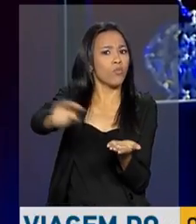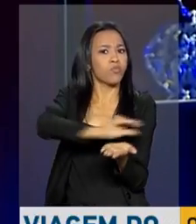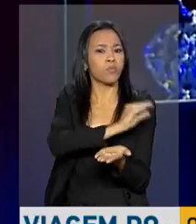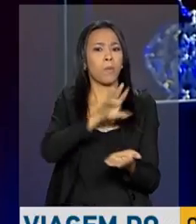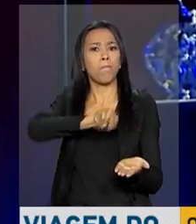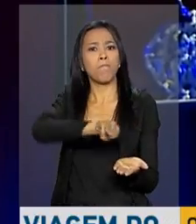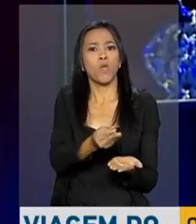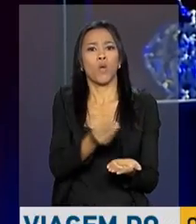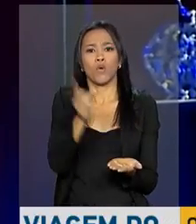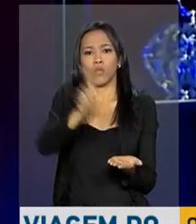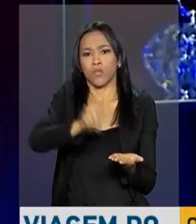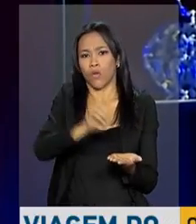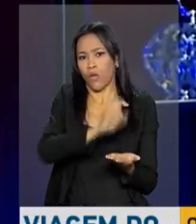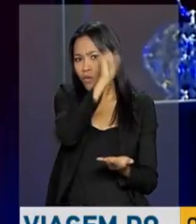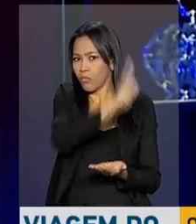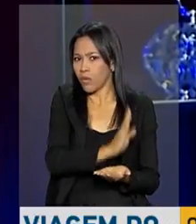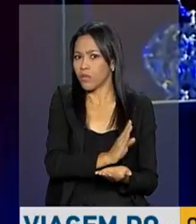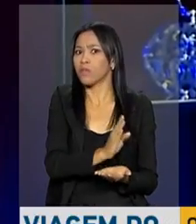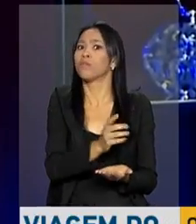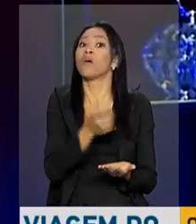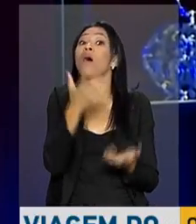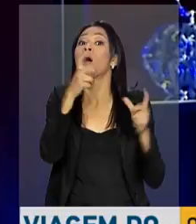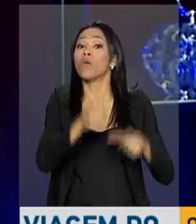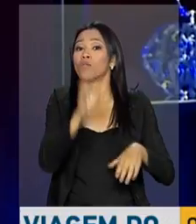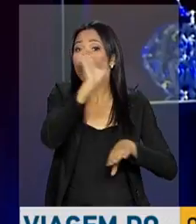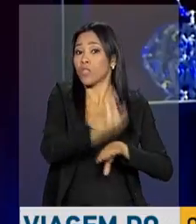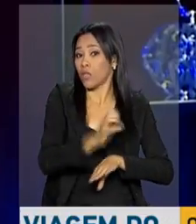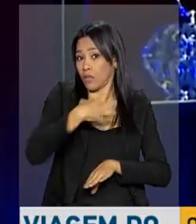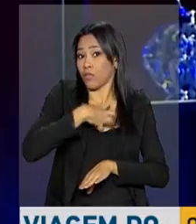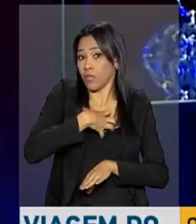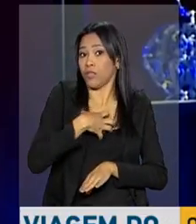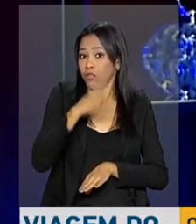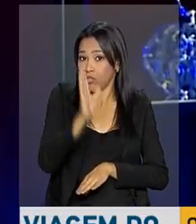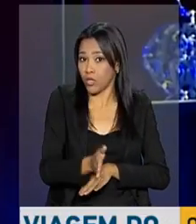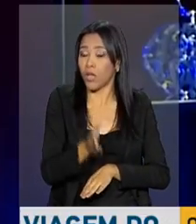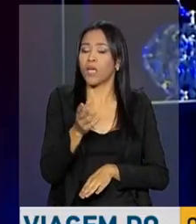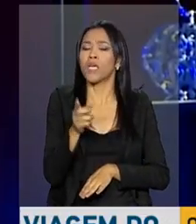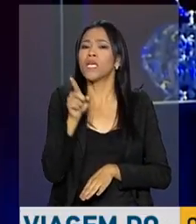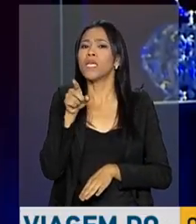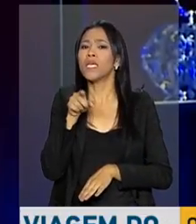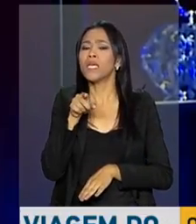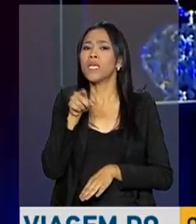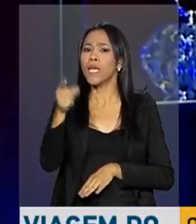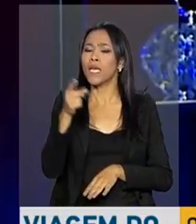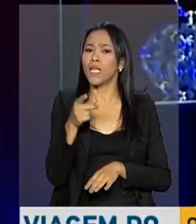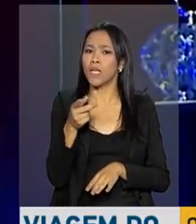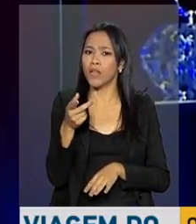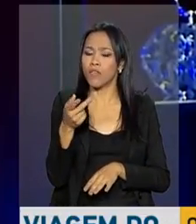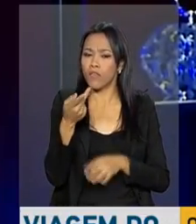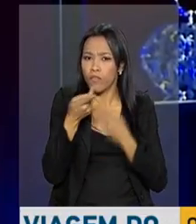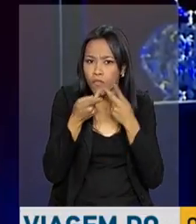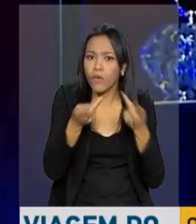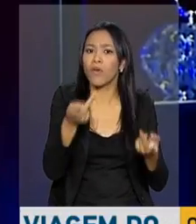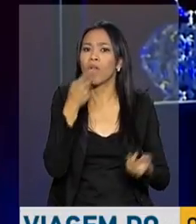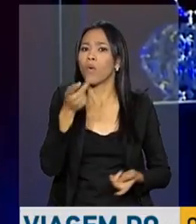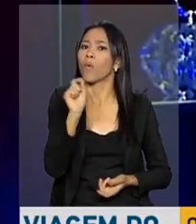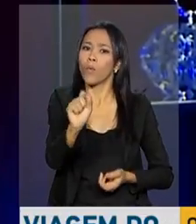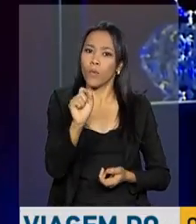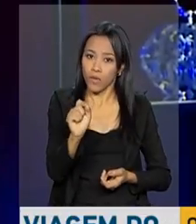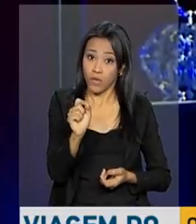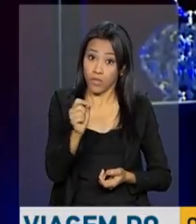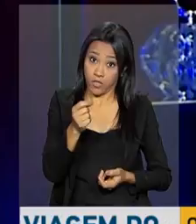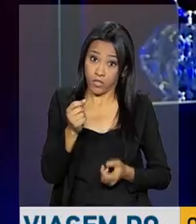milhões de dólares no estado da bahia no brasil e me anunciou a possibilidade é concreta